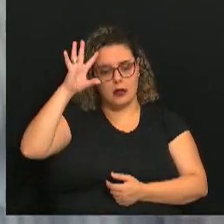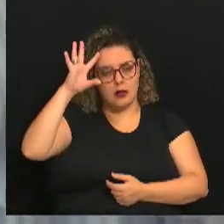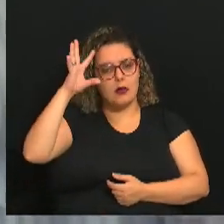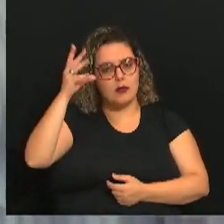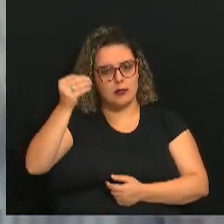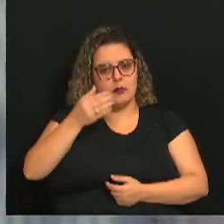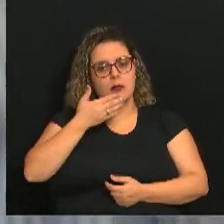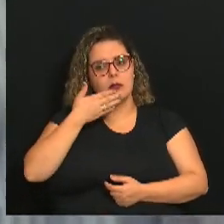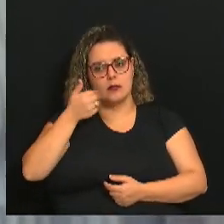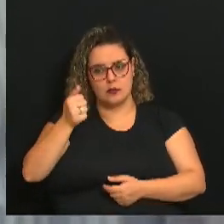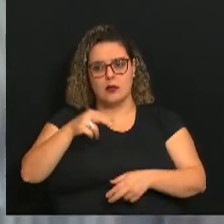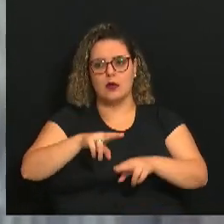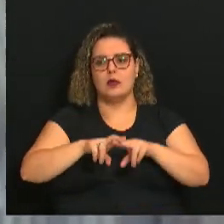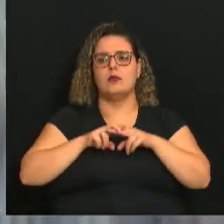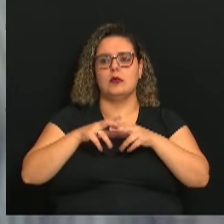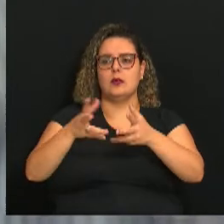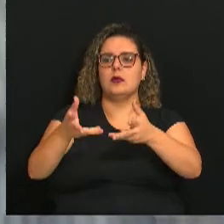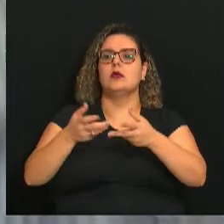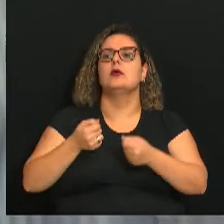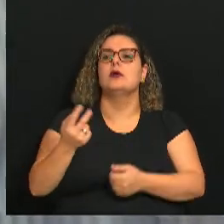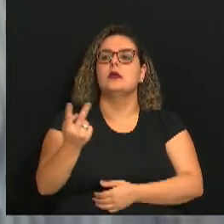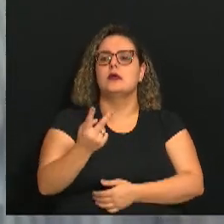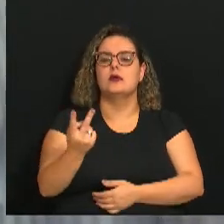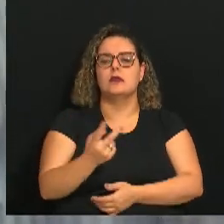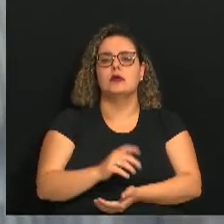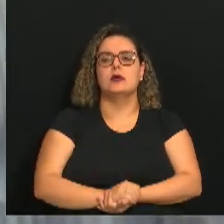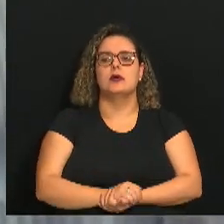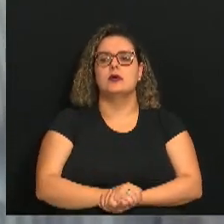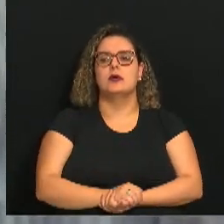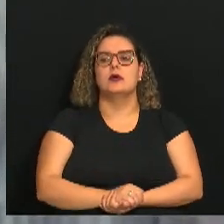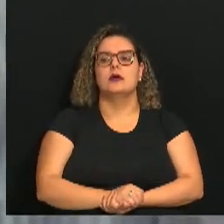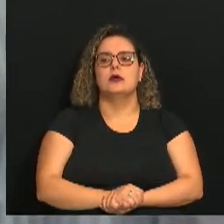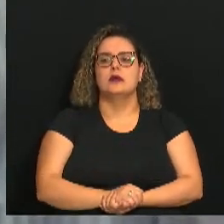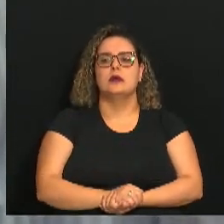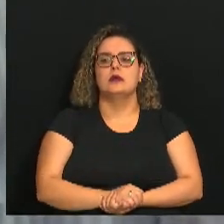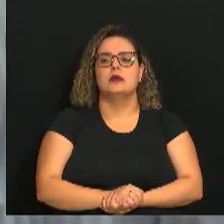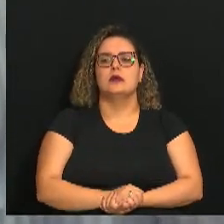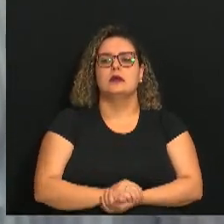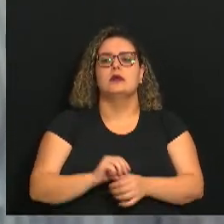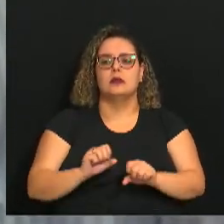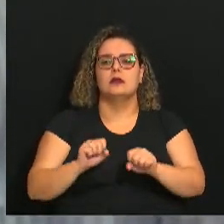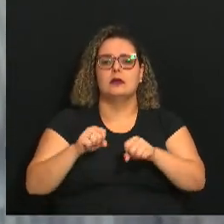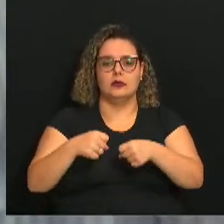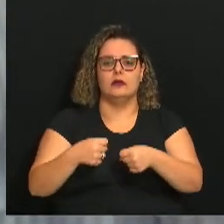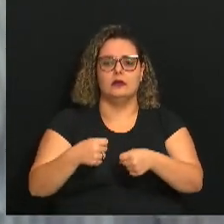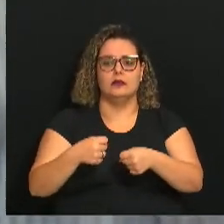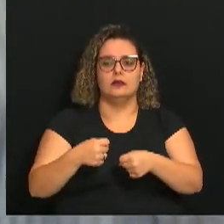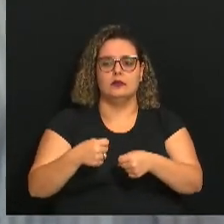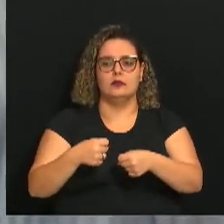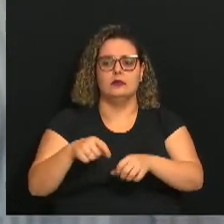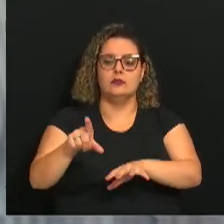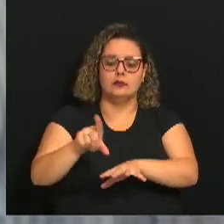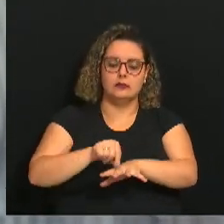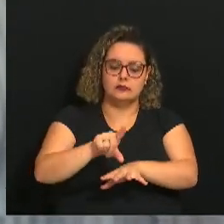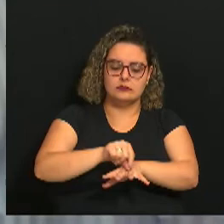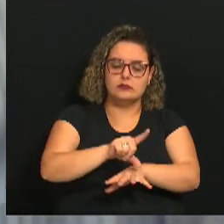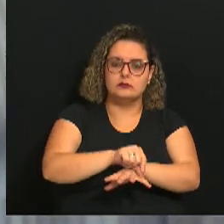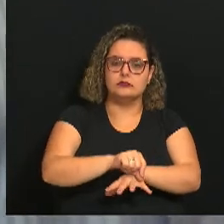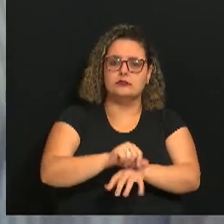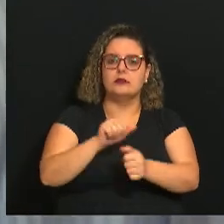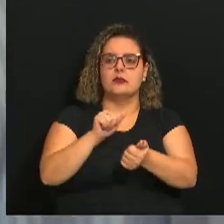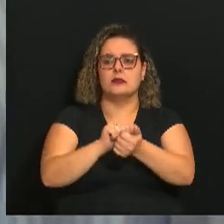que nós fizemos esse convite a vocês, e reforçar os caminhos que nós consideramos